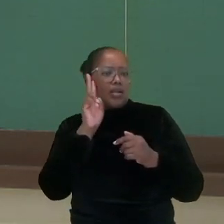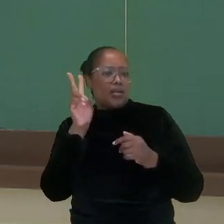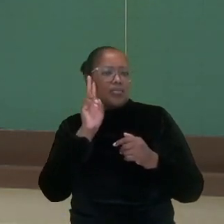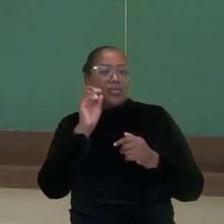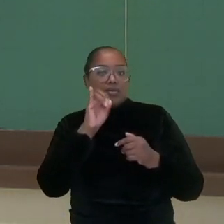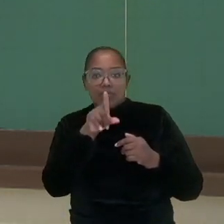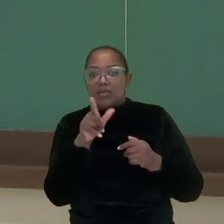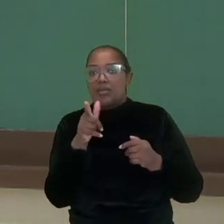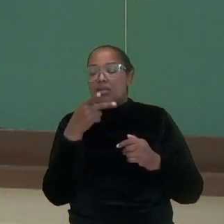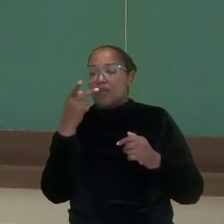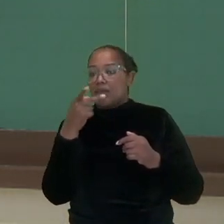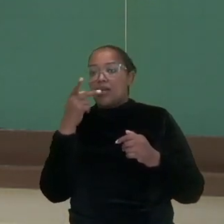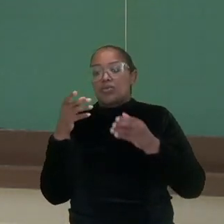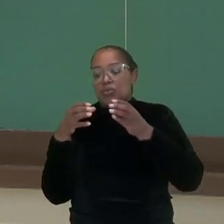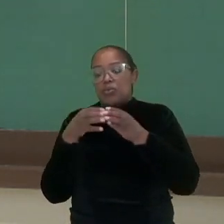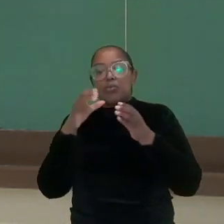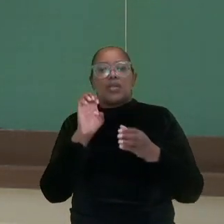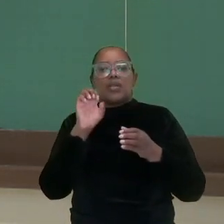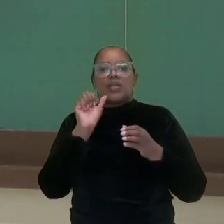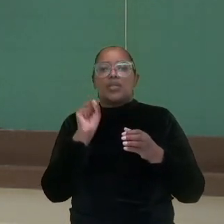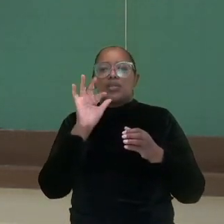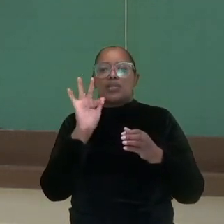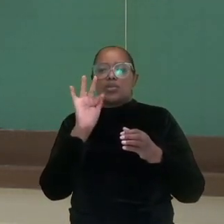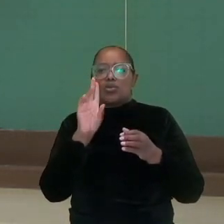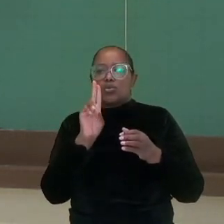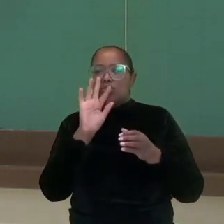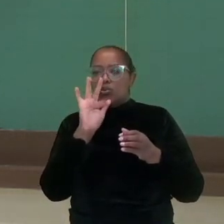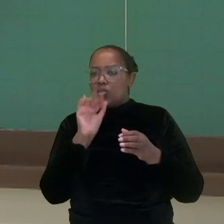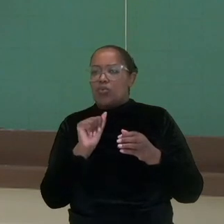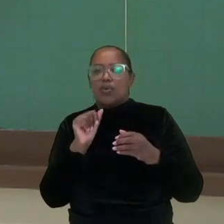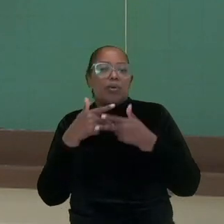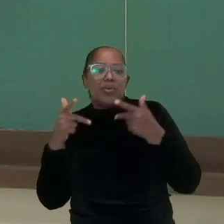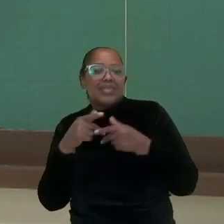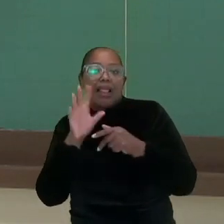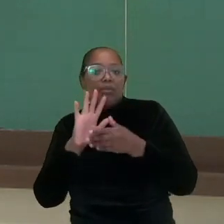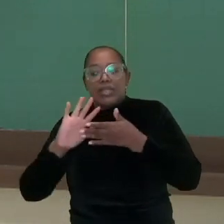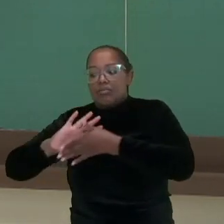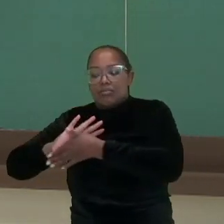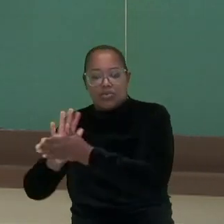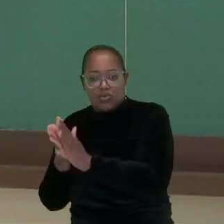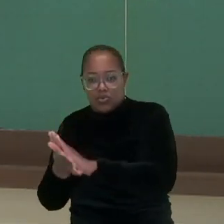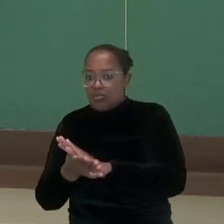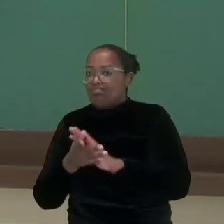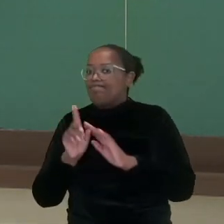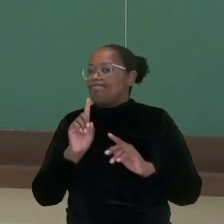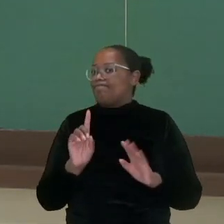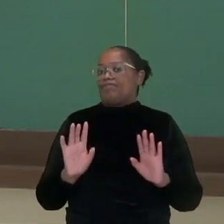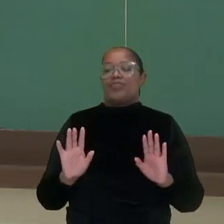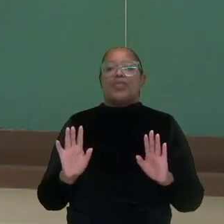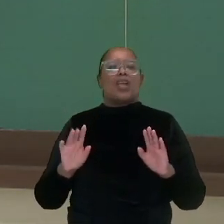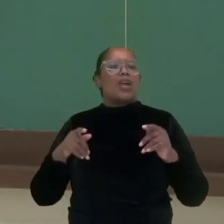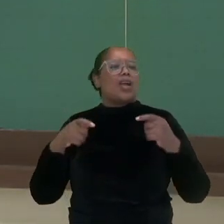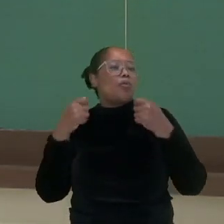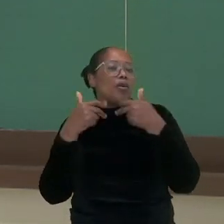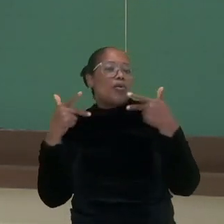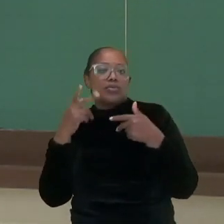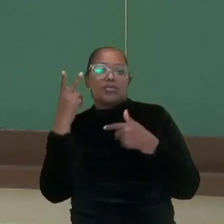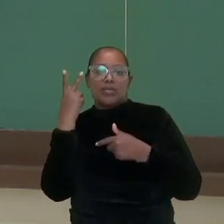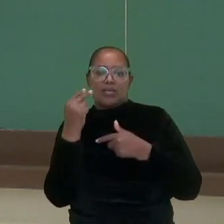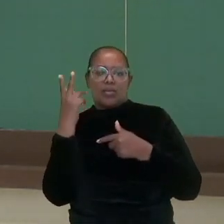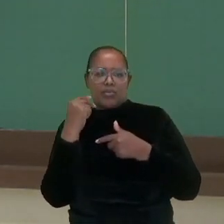radiação e são recebidos pelo planeta Terra. Depois, uma parte da energia é refletida para o espaço e a outra é absorvida